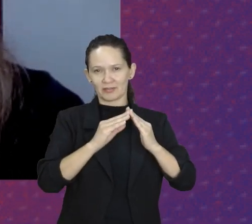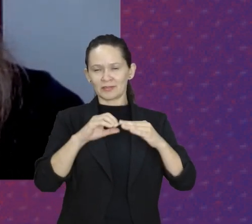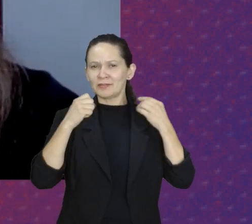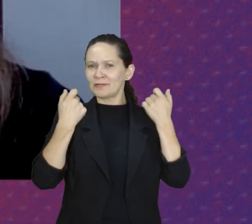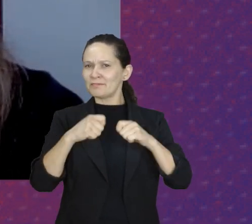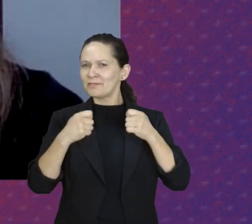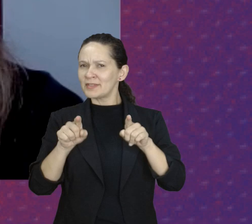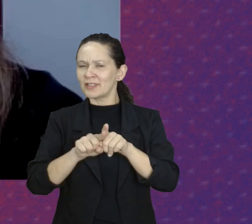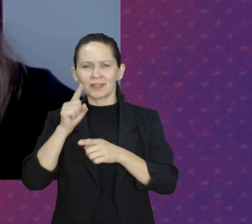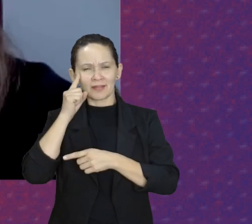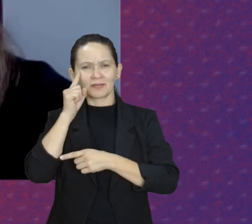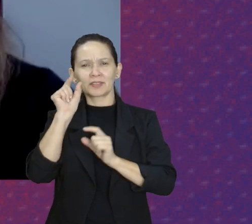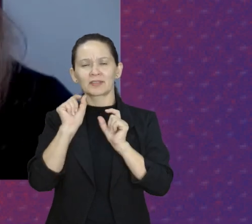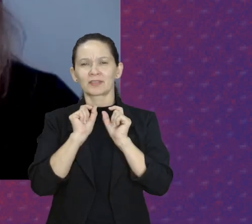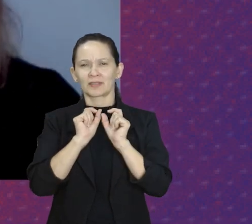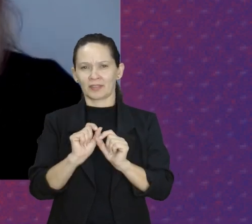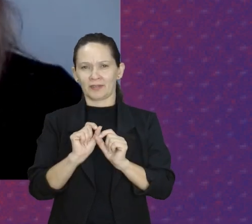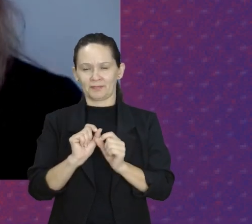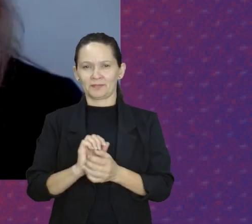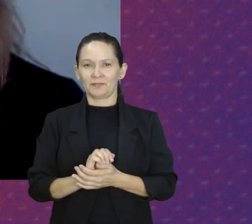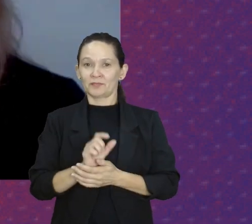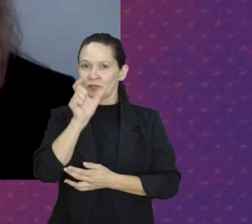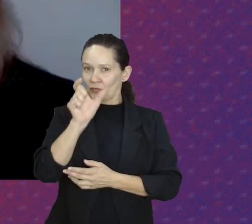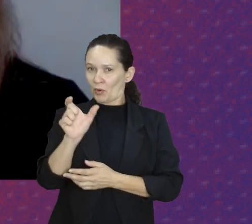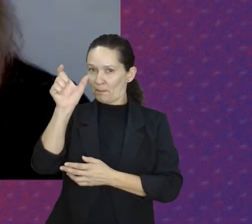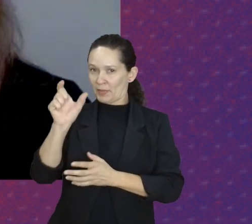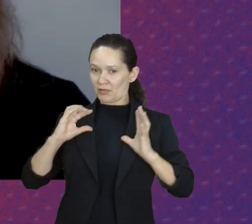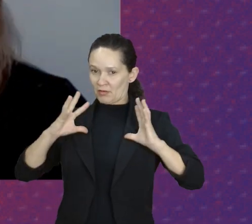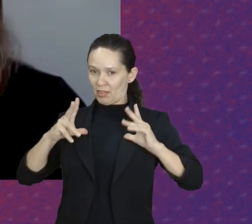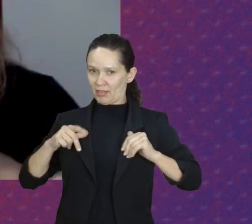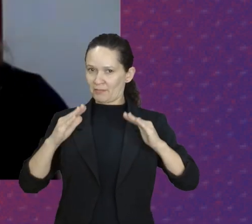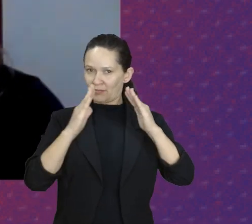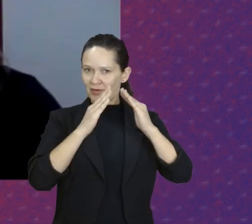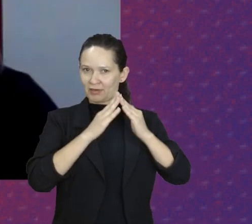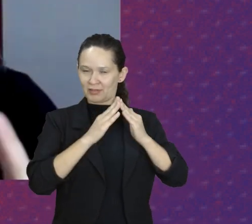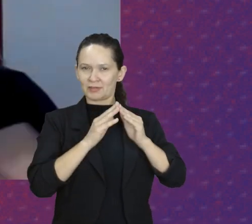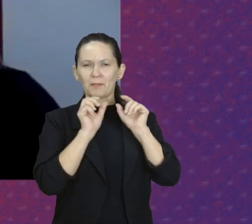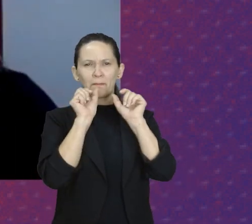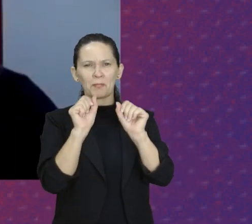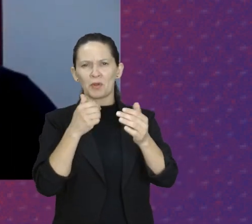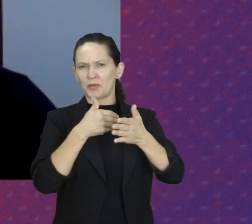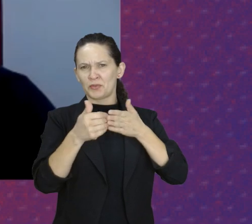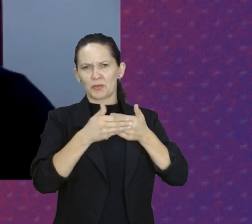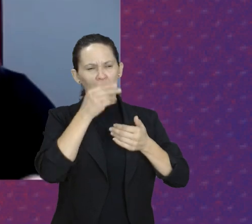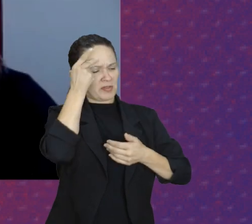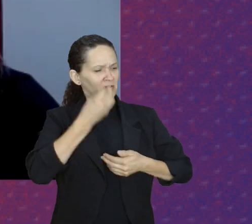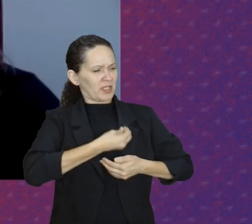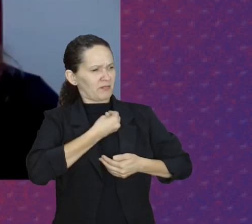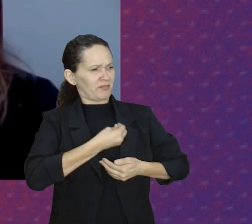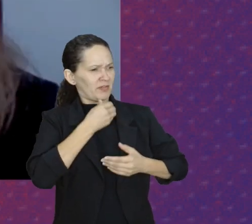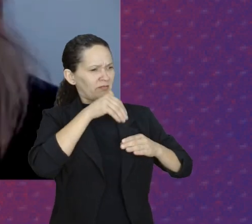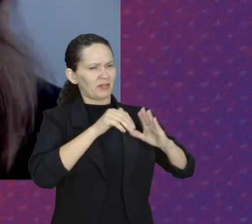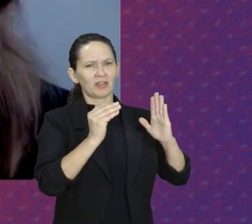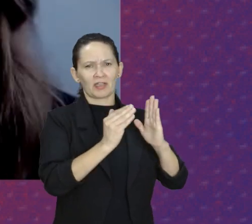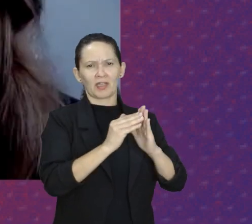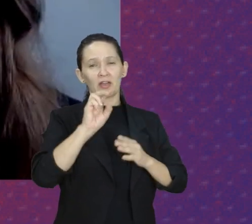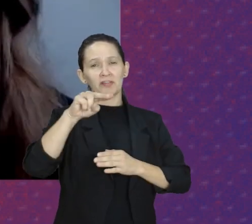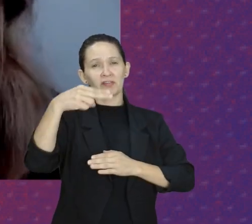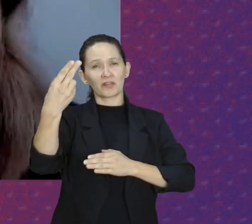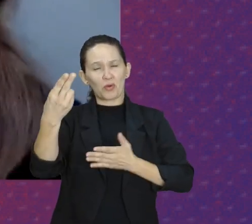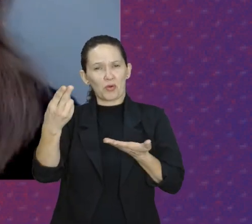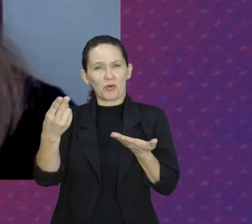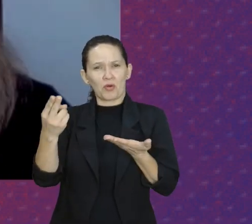que quando uma pessoa limpa a casa, e aí pode ser a pessoa que mora na casa, ou como